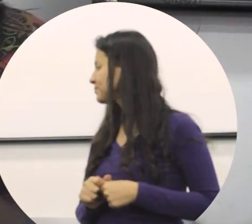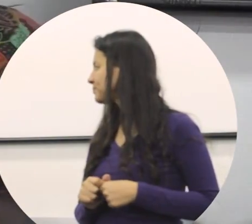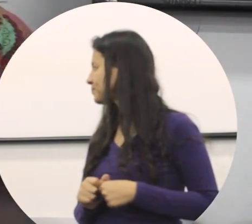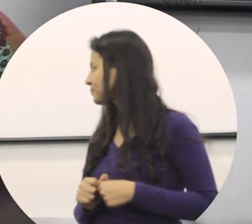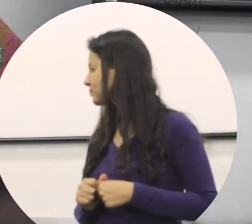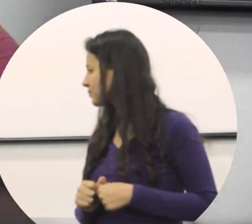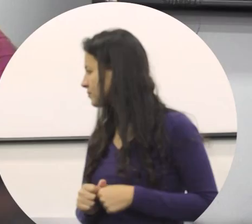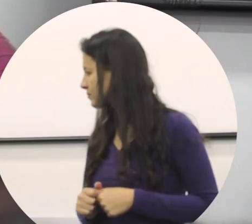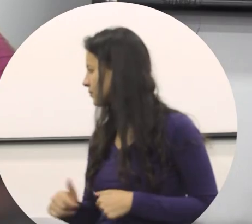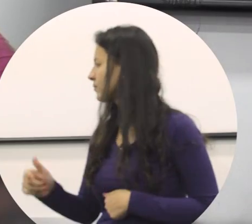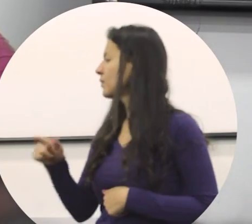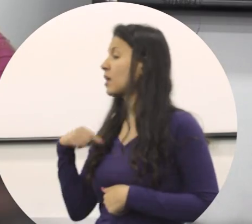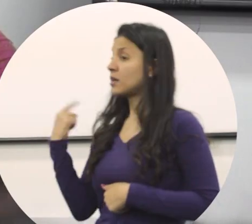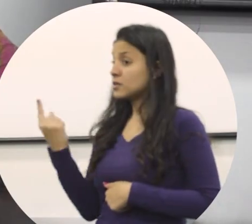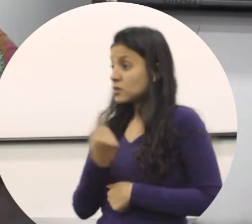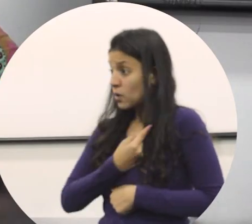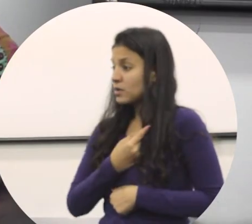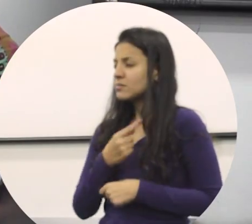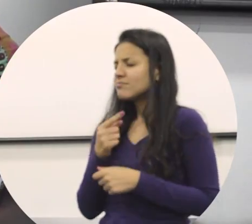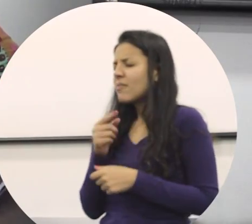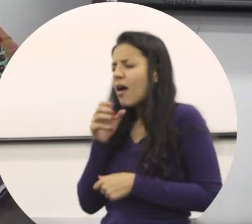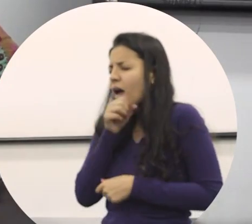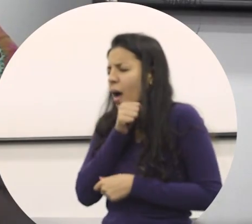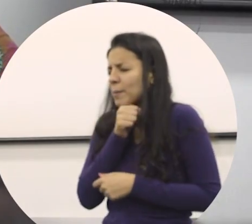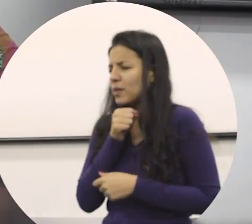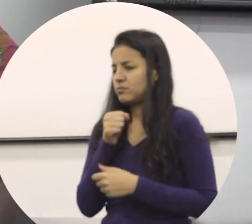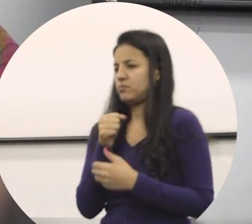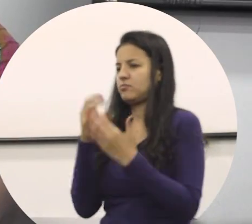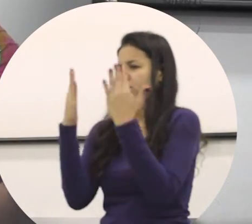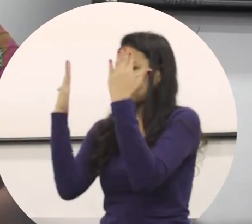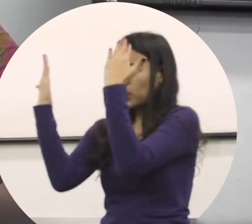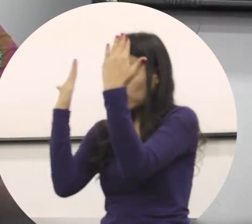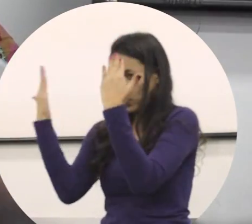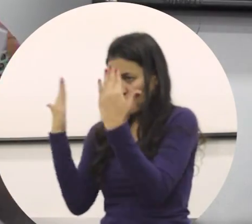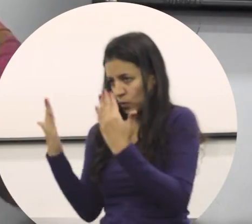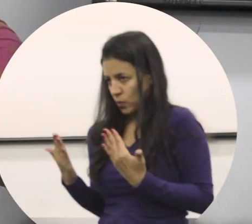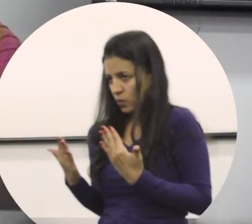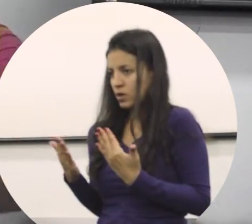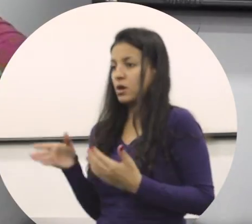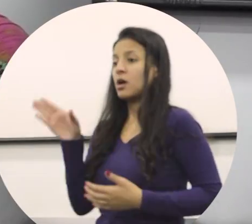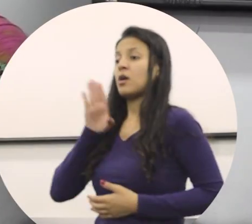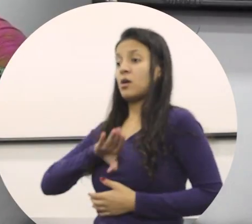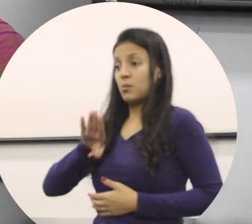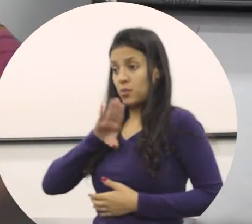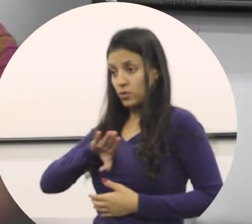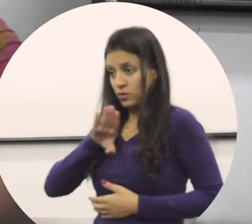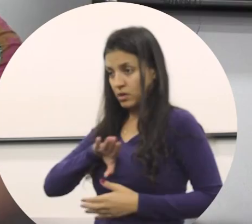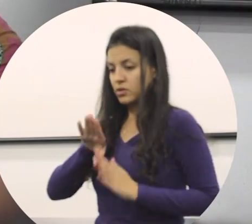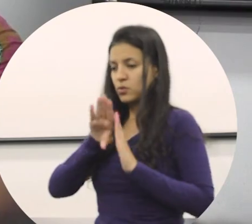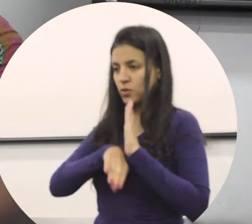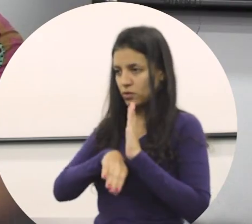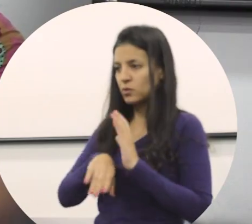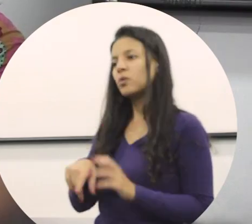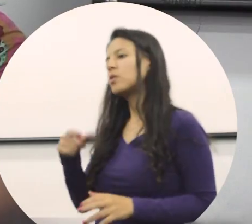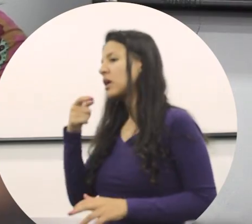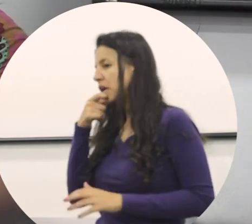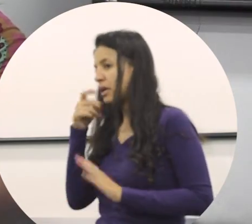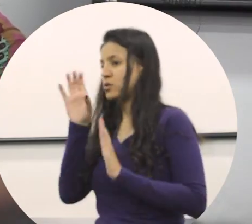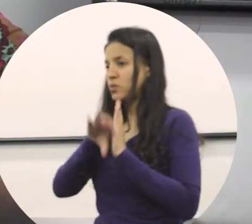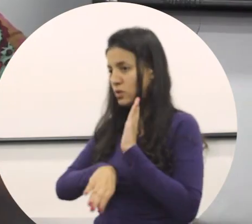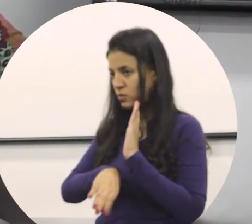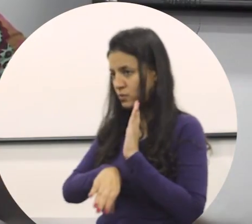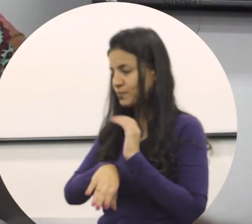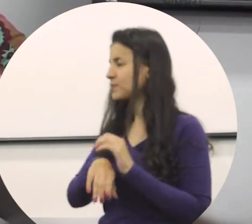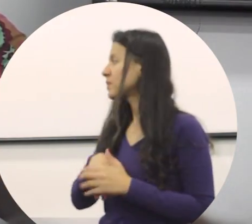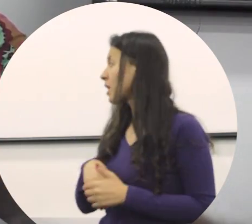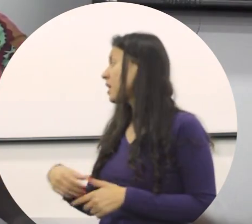uma breve comparação, a gente comparou rapidamente currículo de português e currículo de língua inglesa. Eu